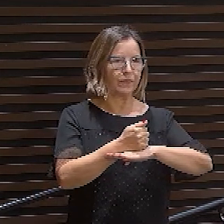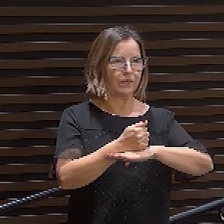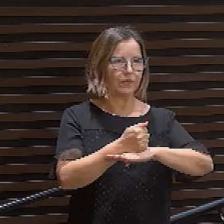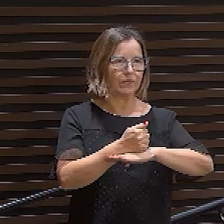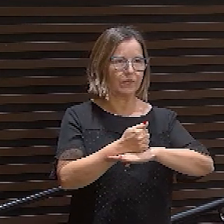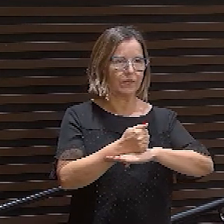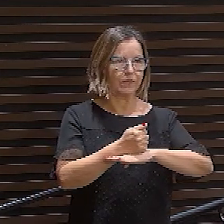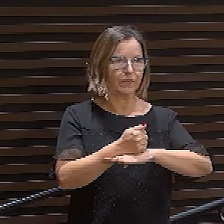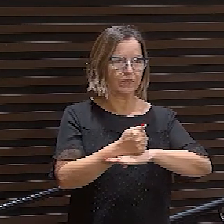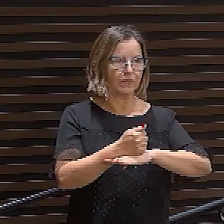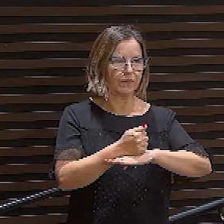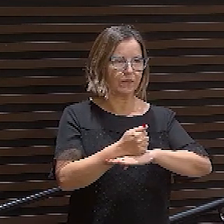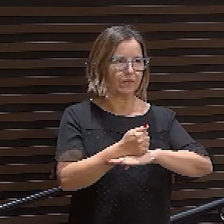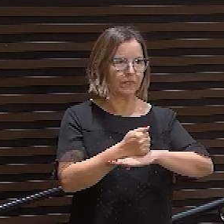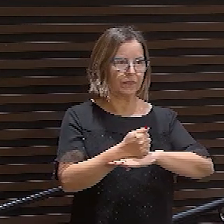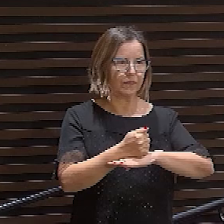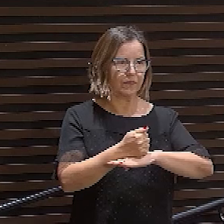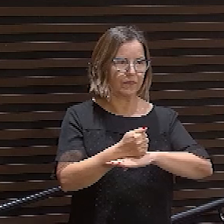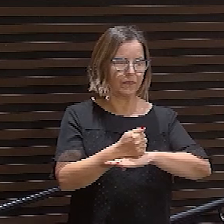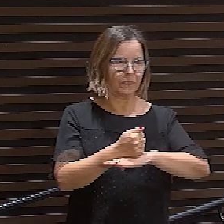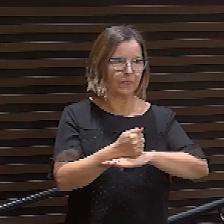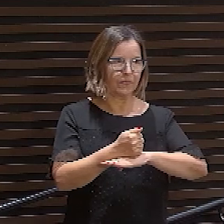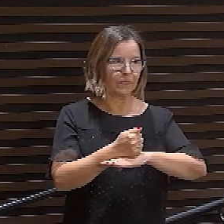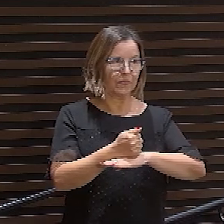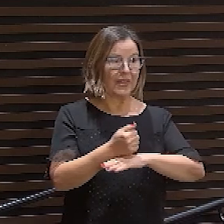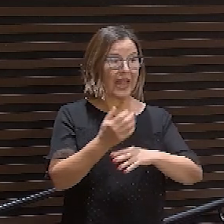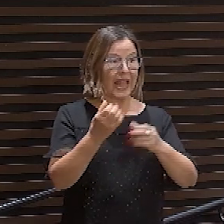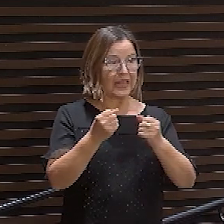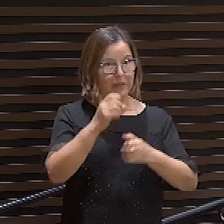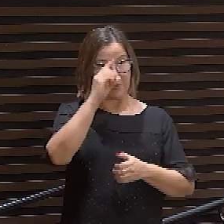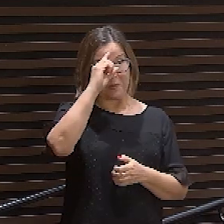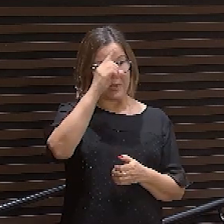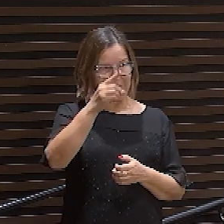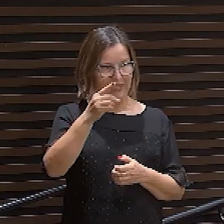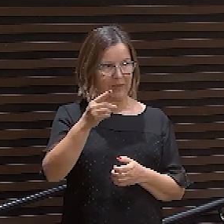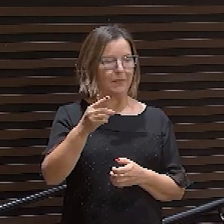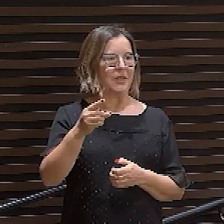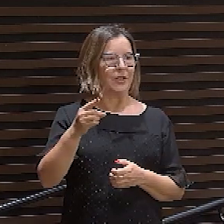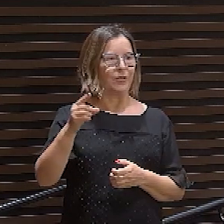recebeu uma ordem de Deus para sair,